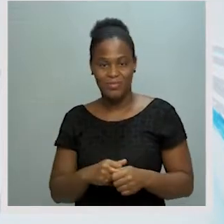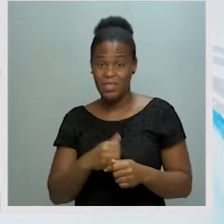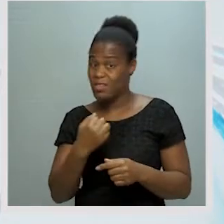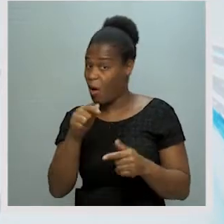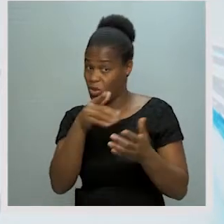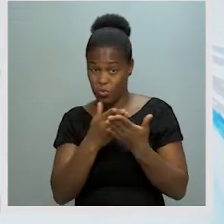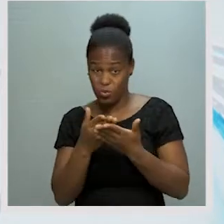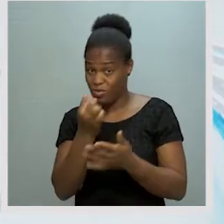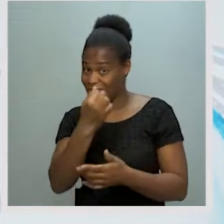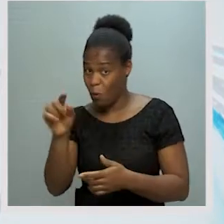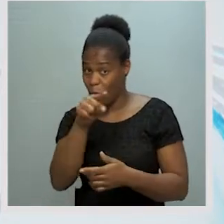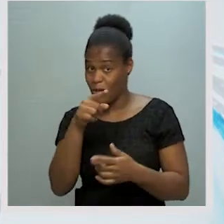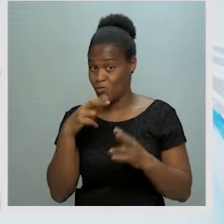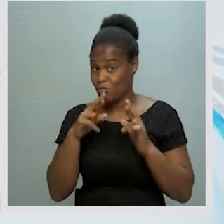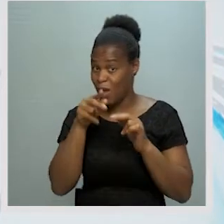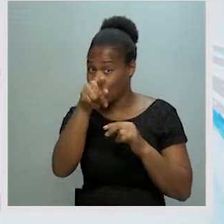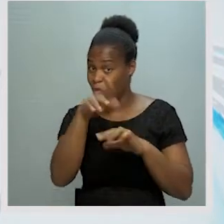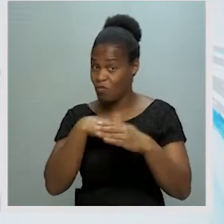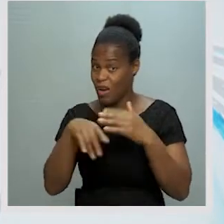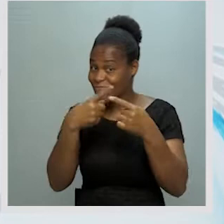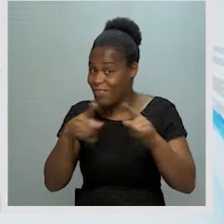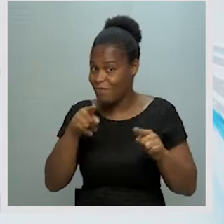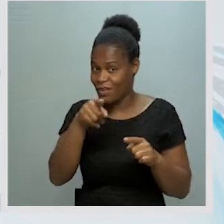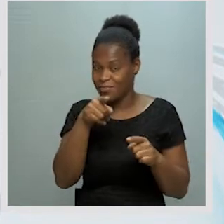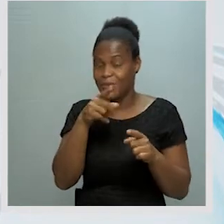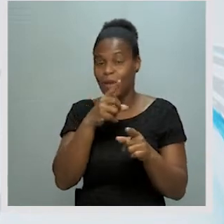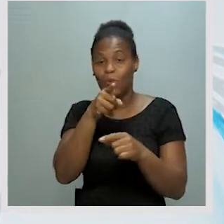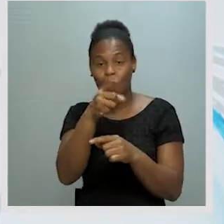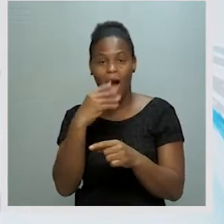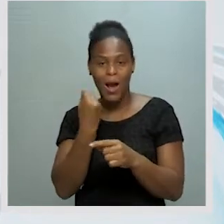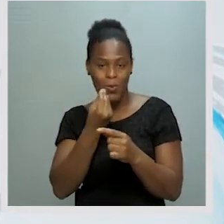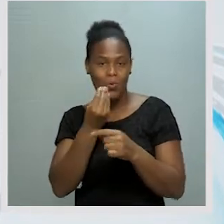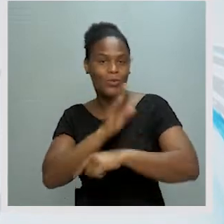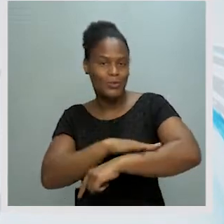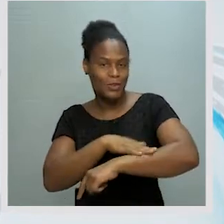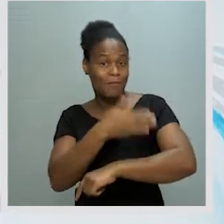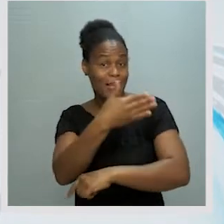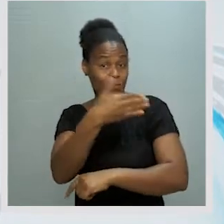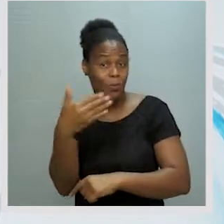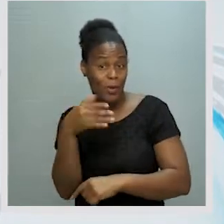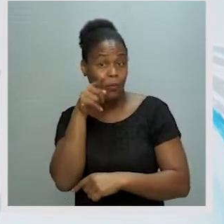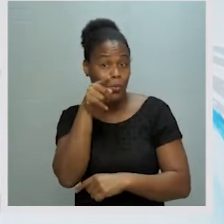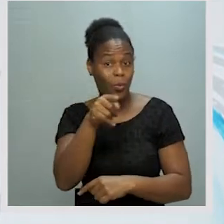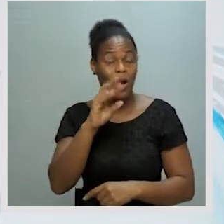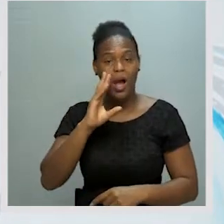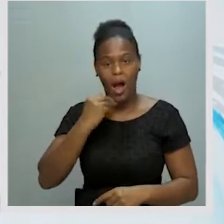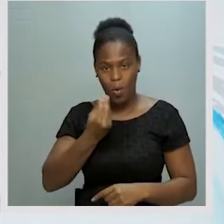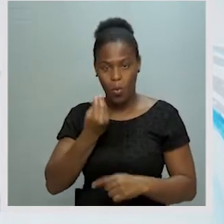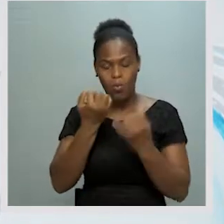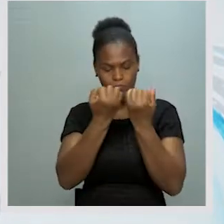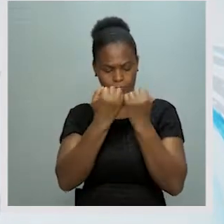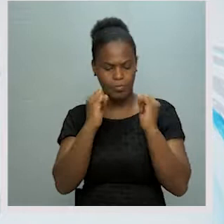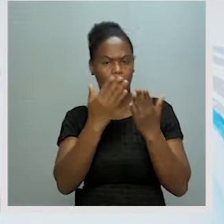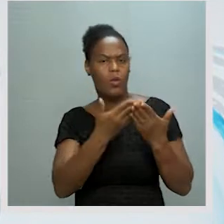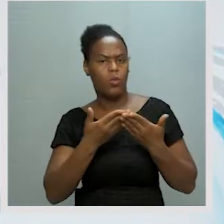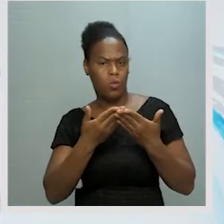é o estudo. Espero que isto não seja o seu caso. Você, como aluno responsável, 11º ano, já é um aluno que tem alguma autonomia